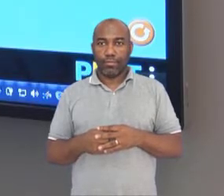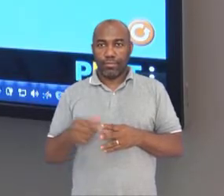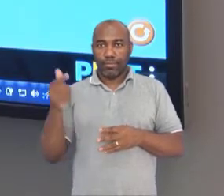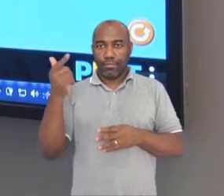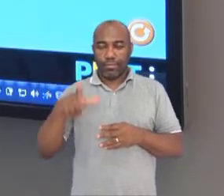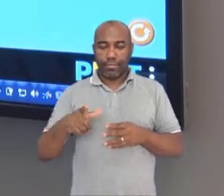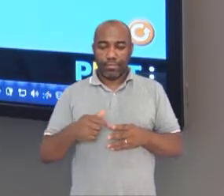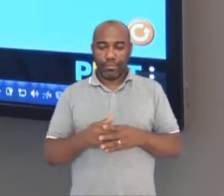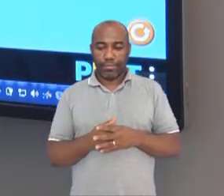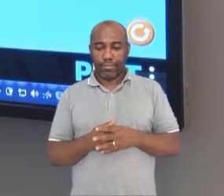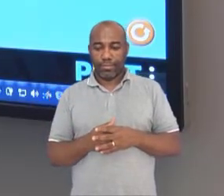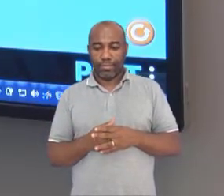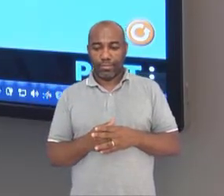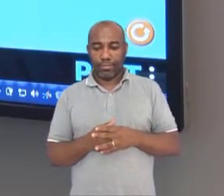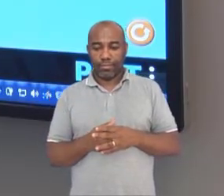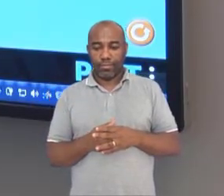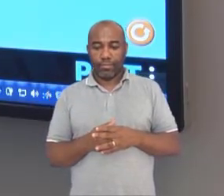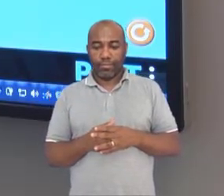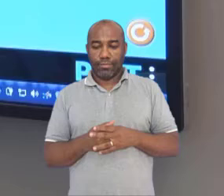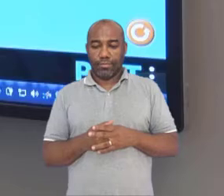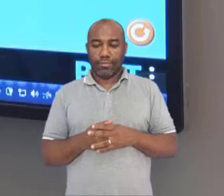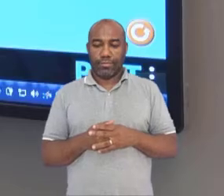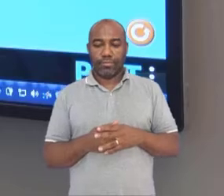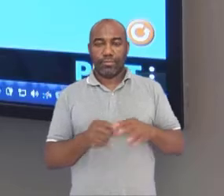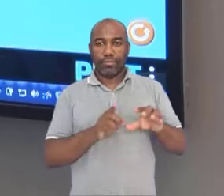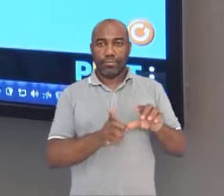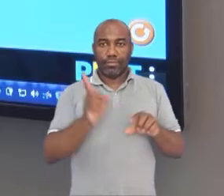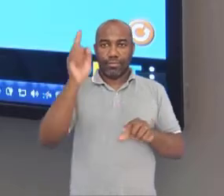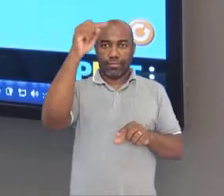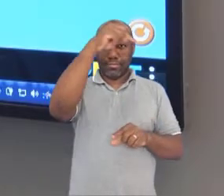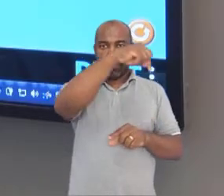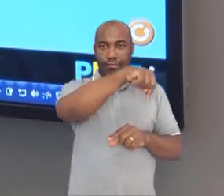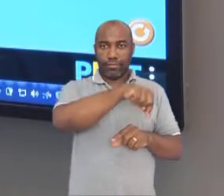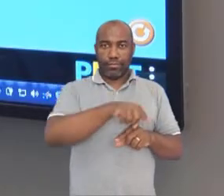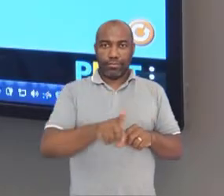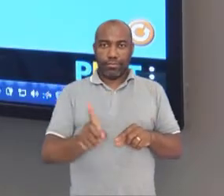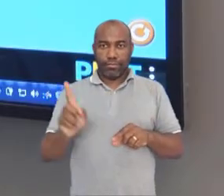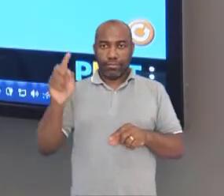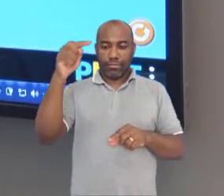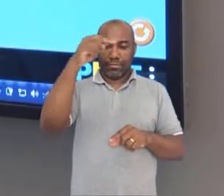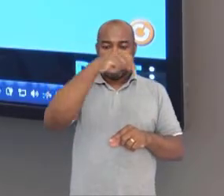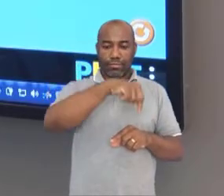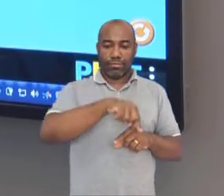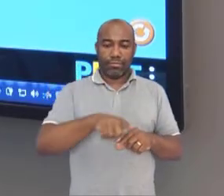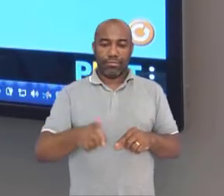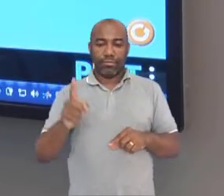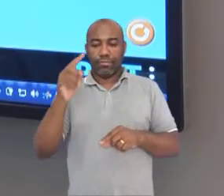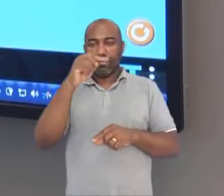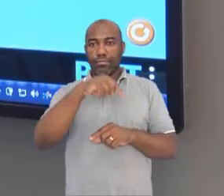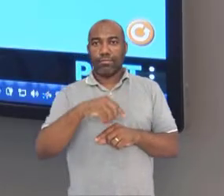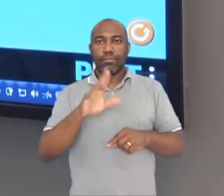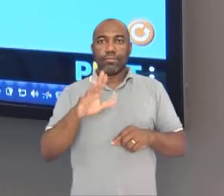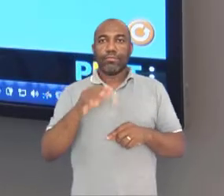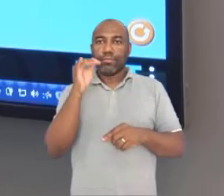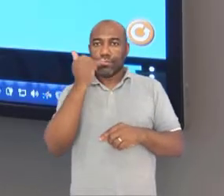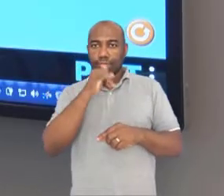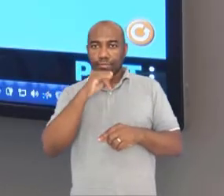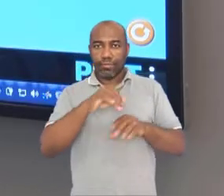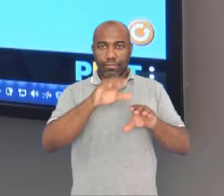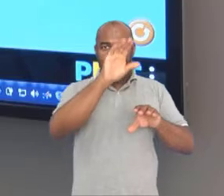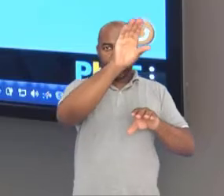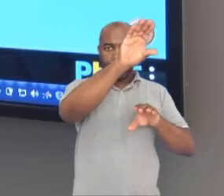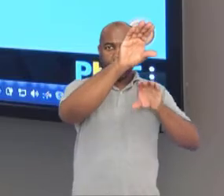Pegou. Você vai fazer um circuito. Veja lá. Então, quantos caminhos vocês têm aqui